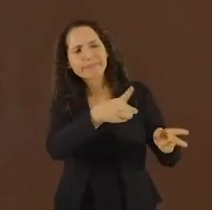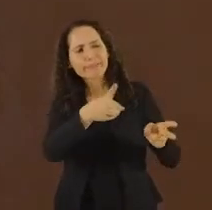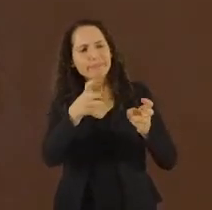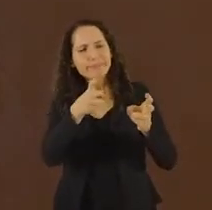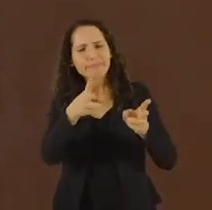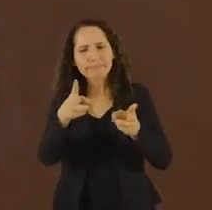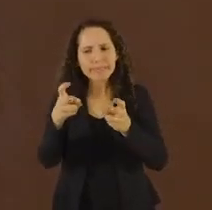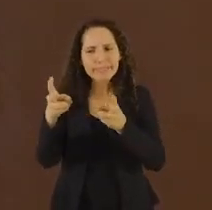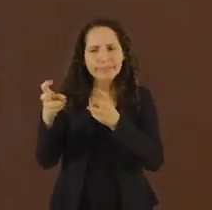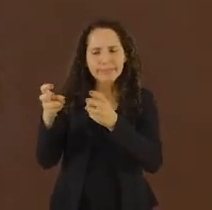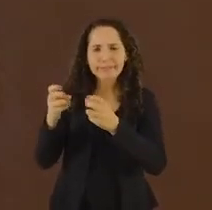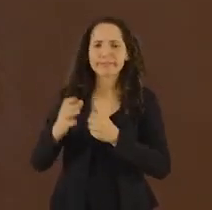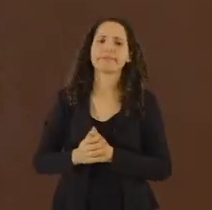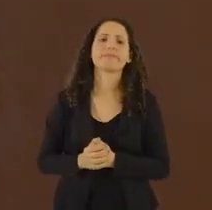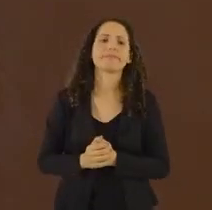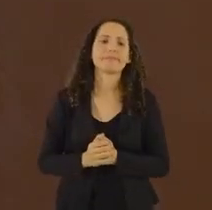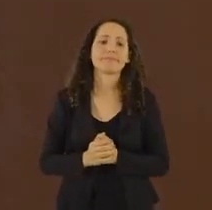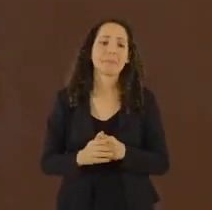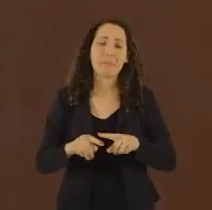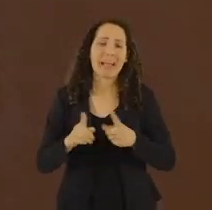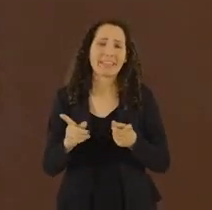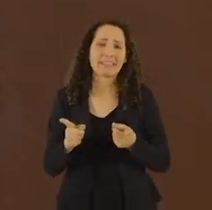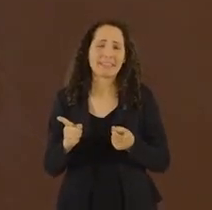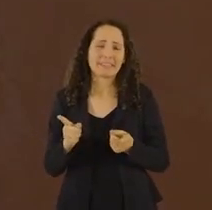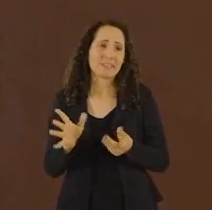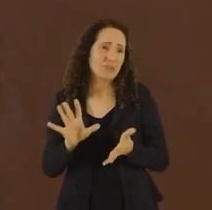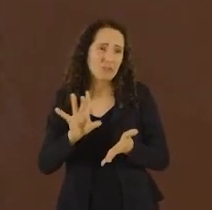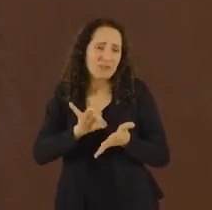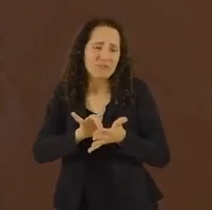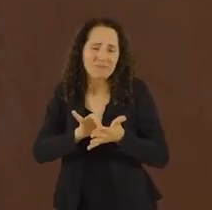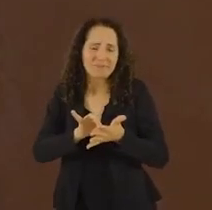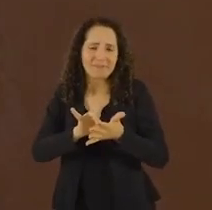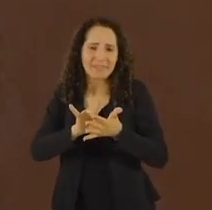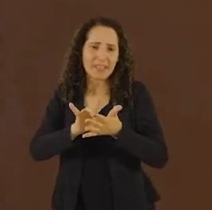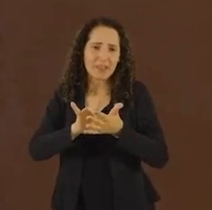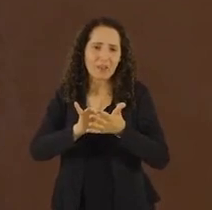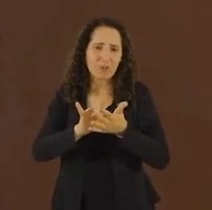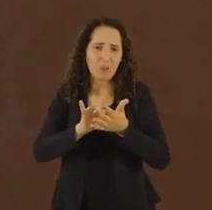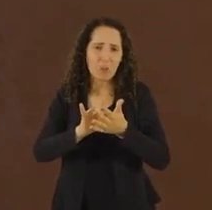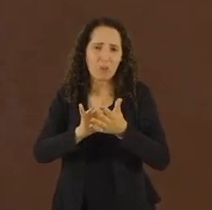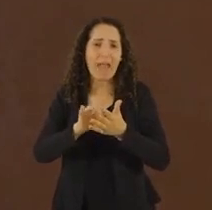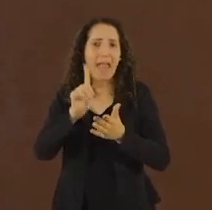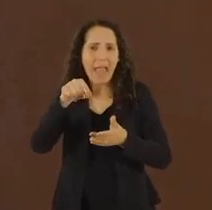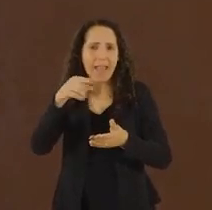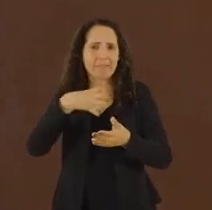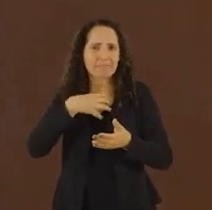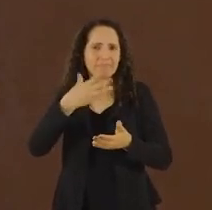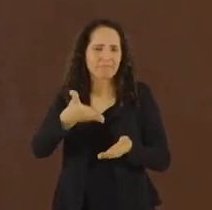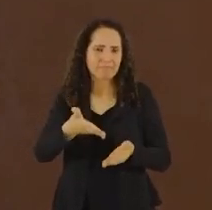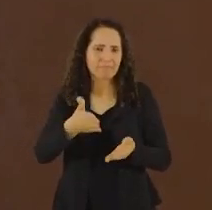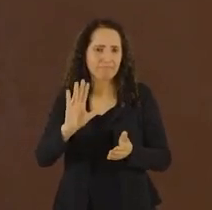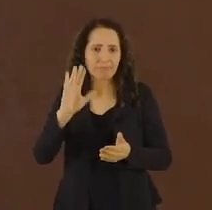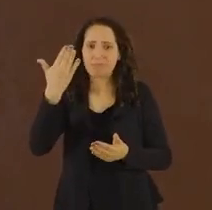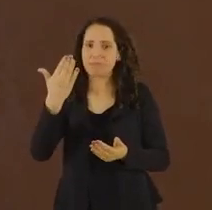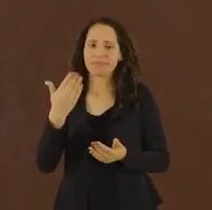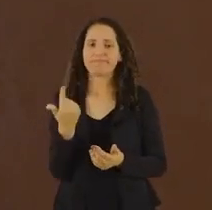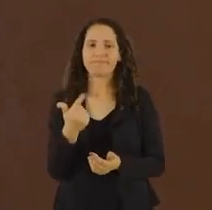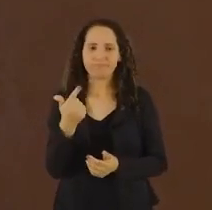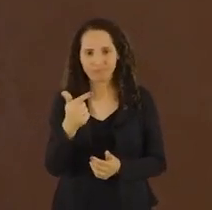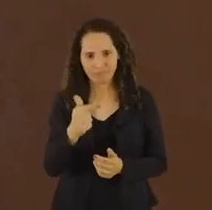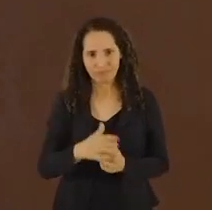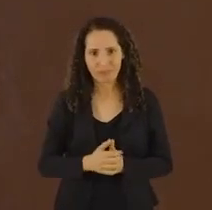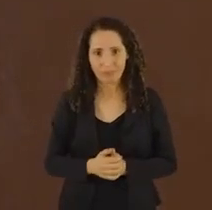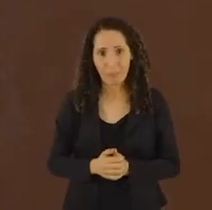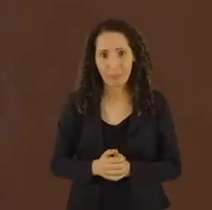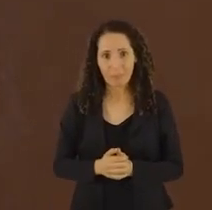a partir dessas experiências mas não há nada de muito concreto Mas uma coisa é bem provável é que